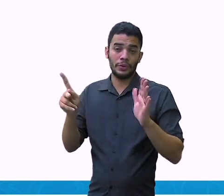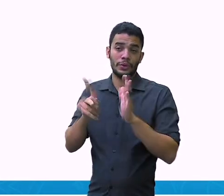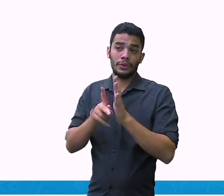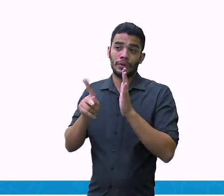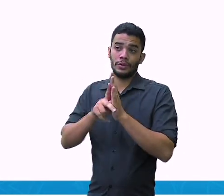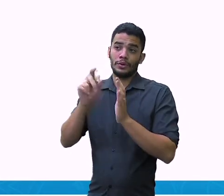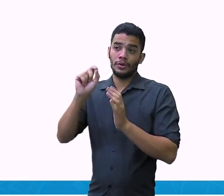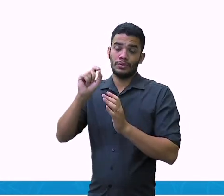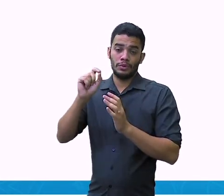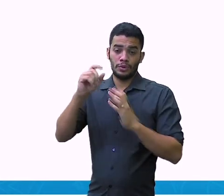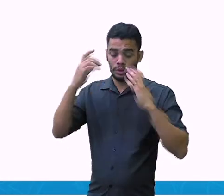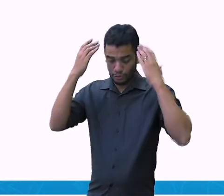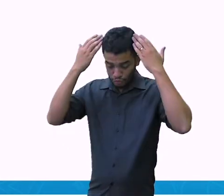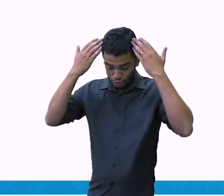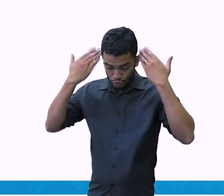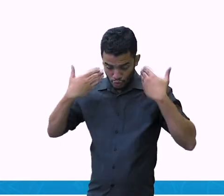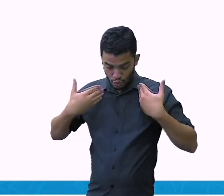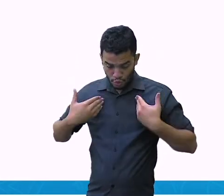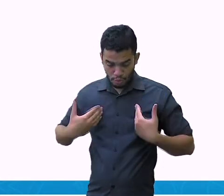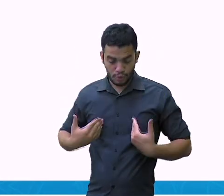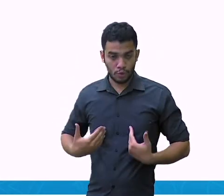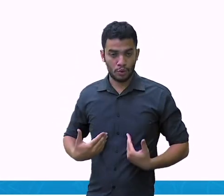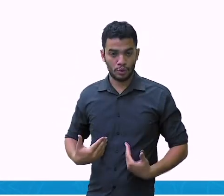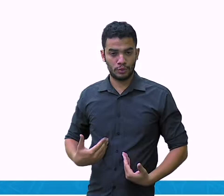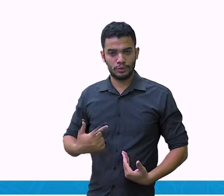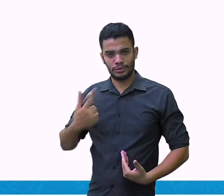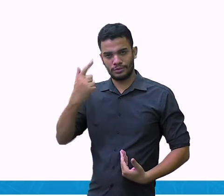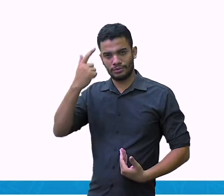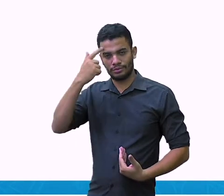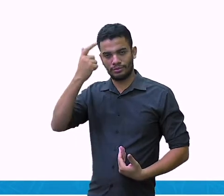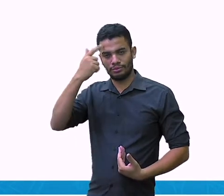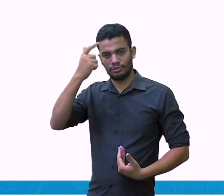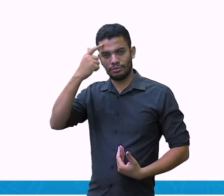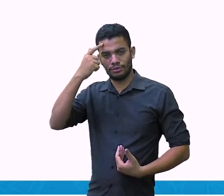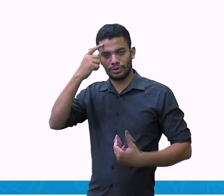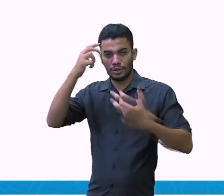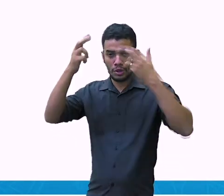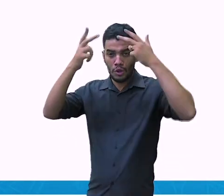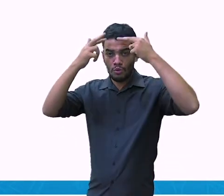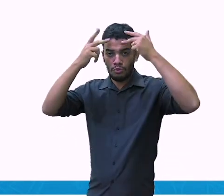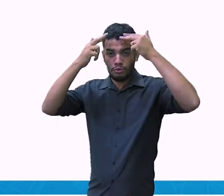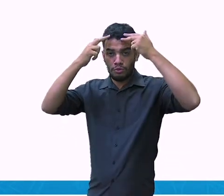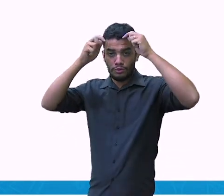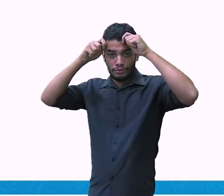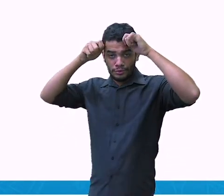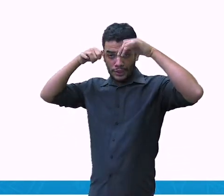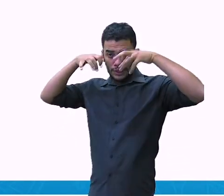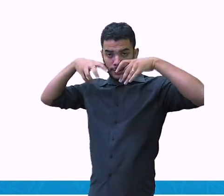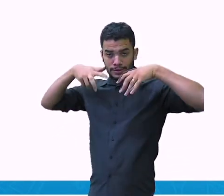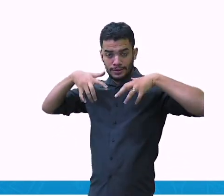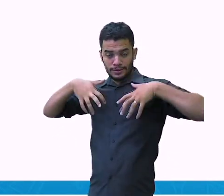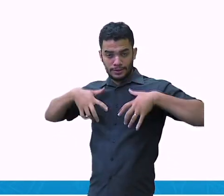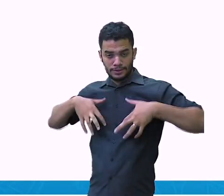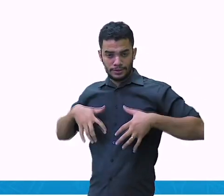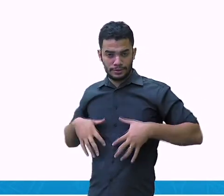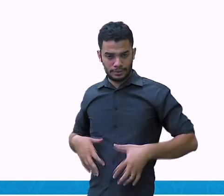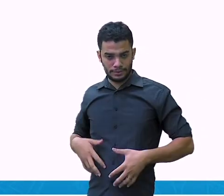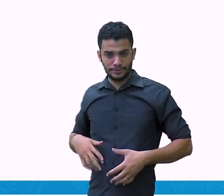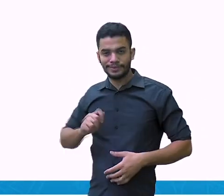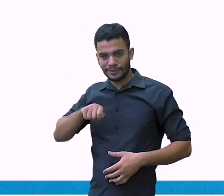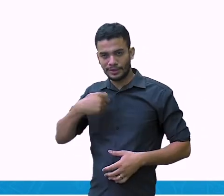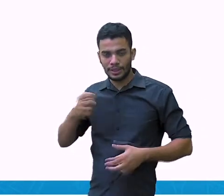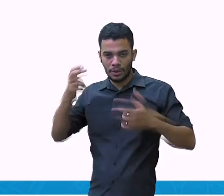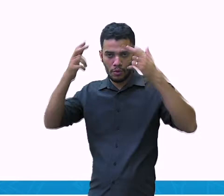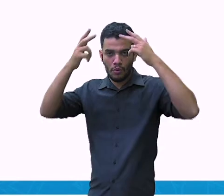eles estão espalhados em todas as partes do nosso corpo, tá? É uma célula,